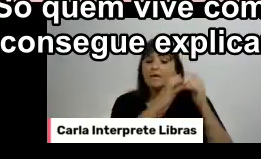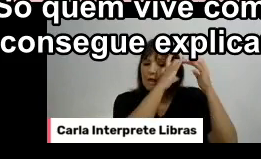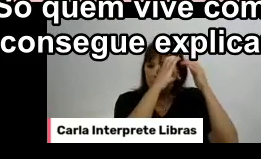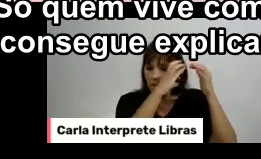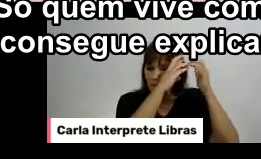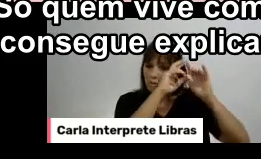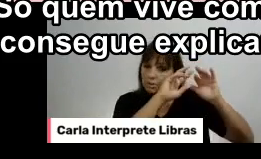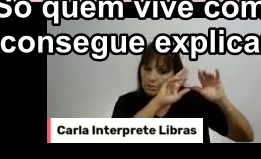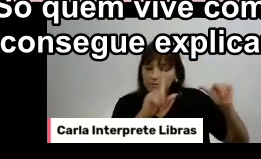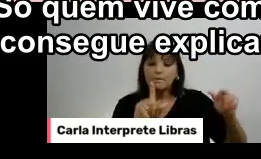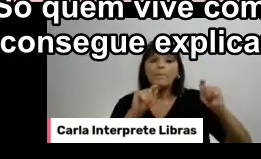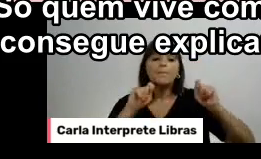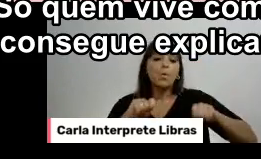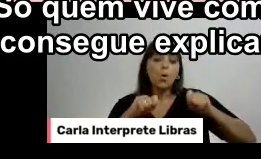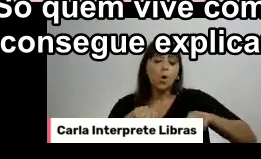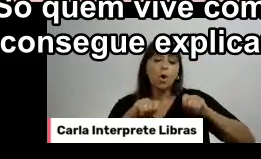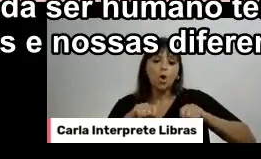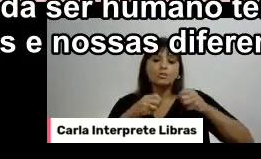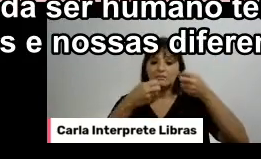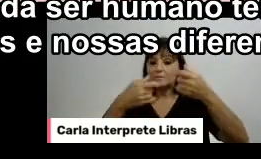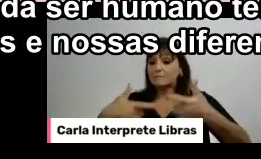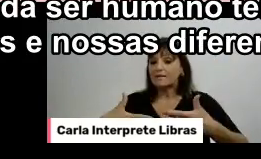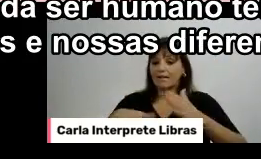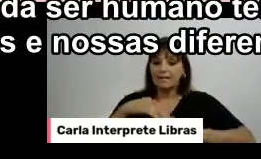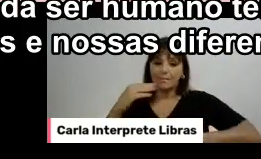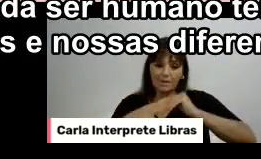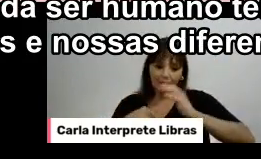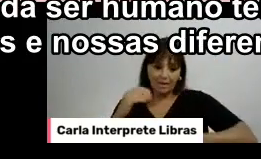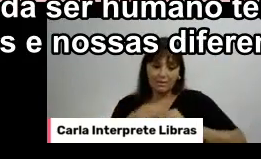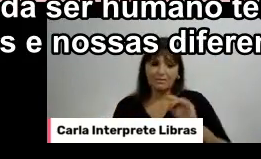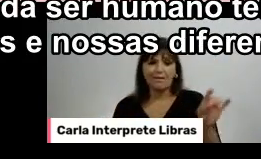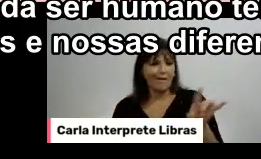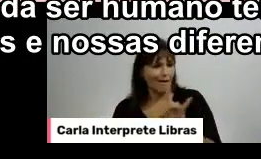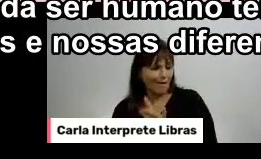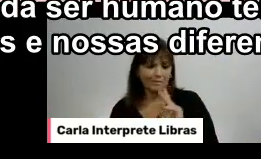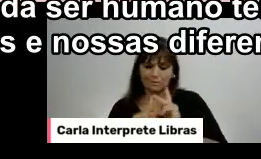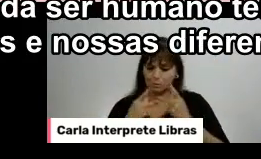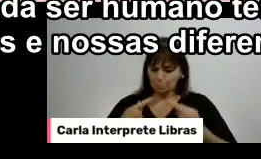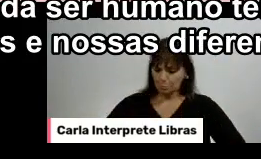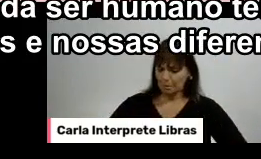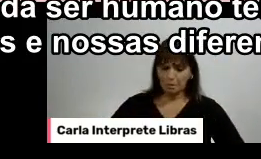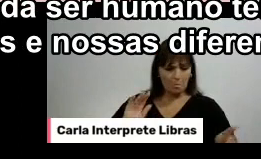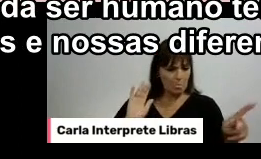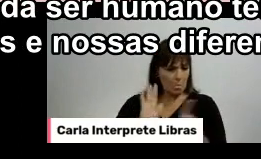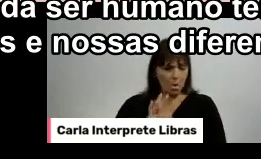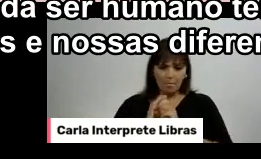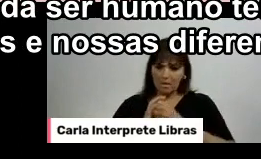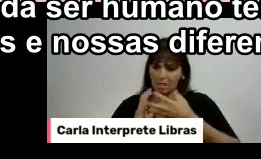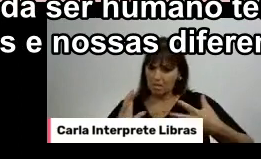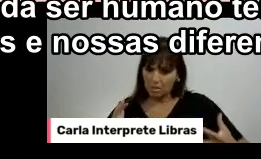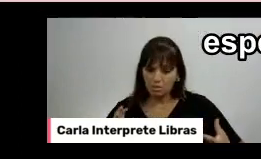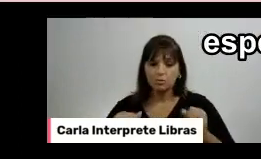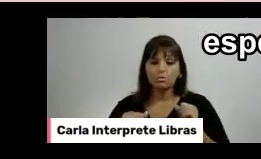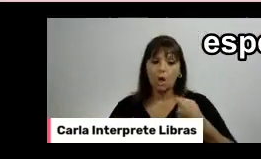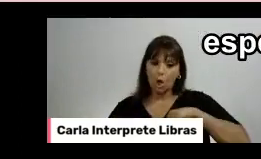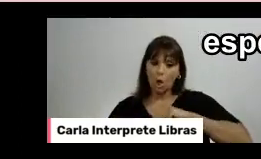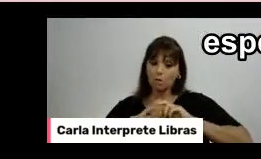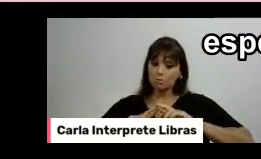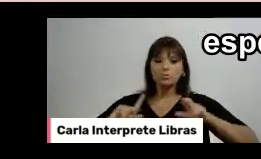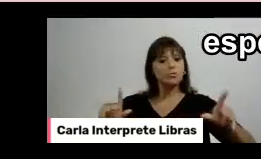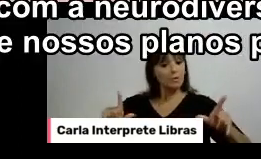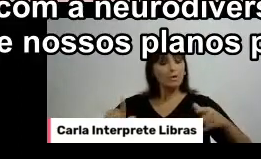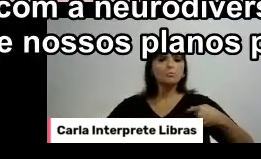na prática como é. Cada ser humano tem suas características únicas e nossas diferenças nos tornam pessoas